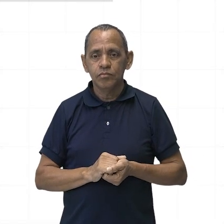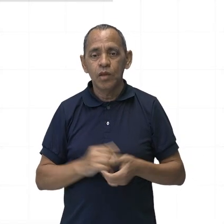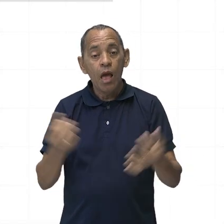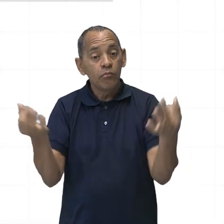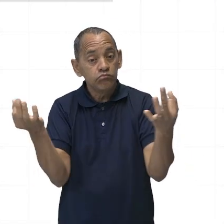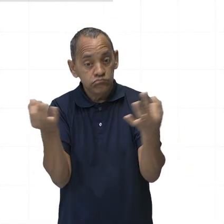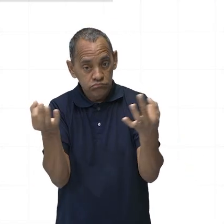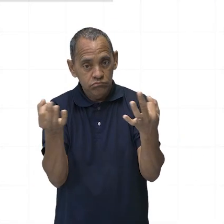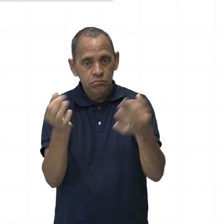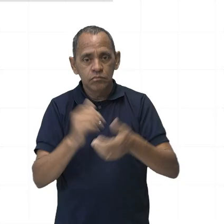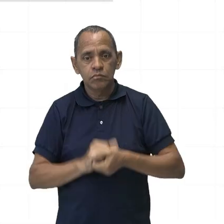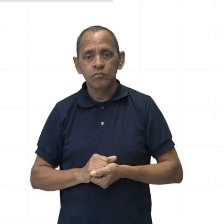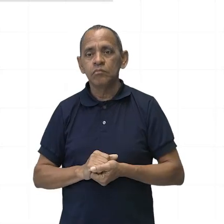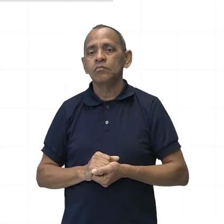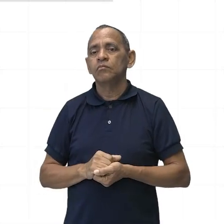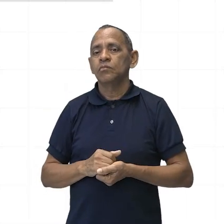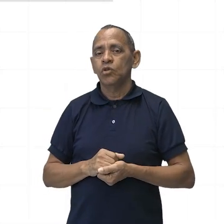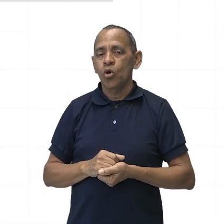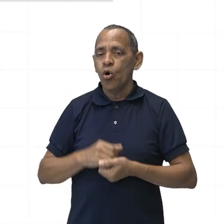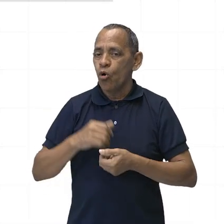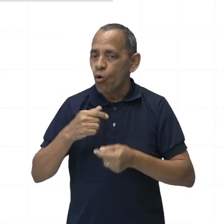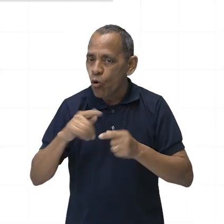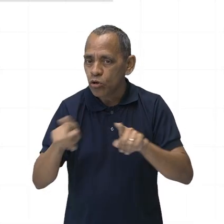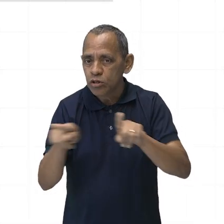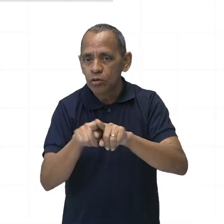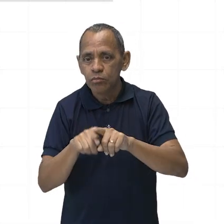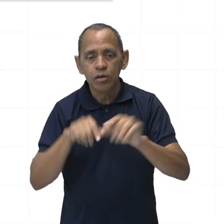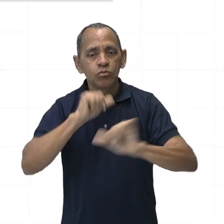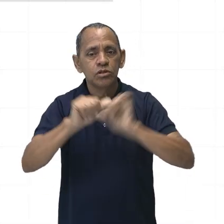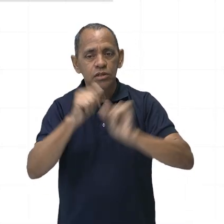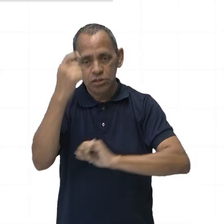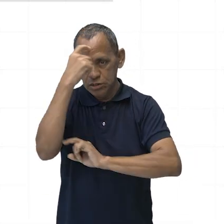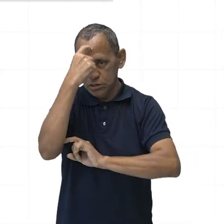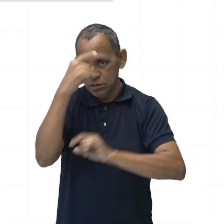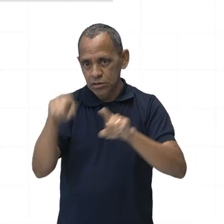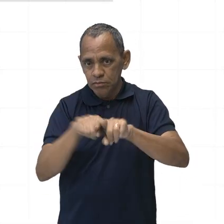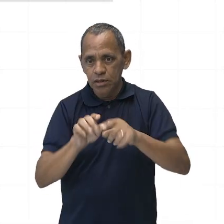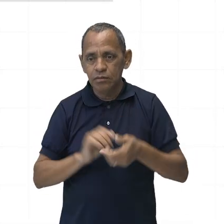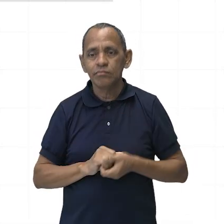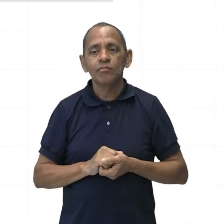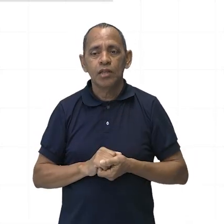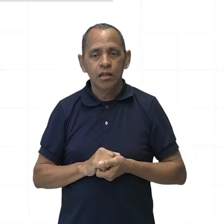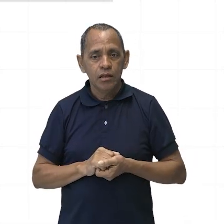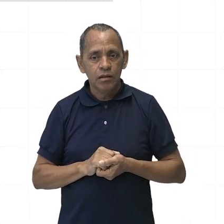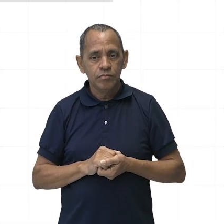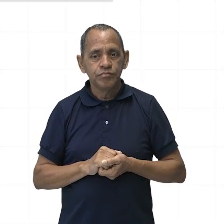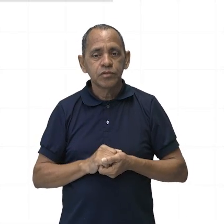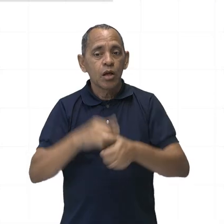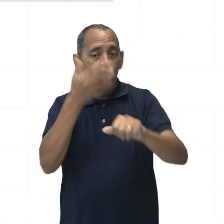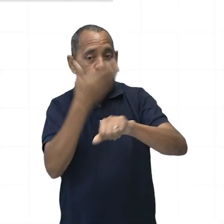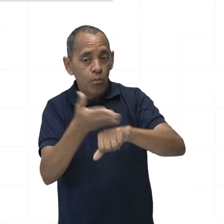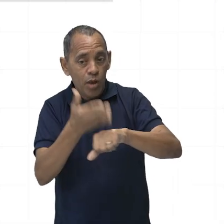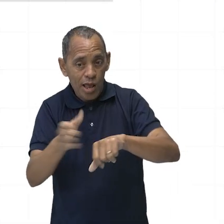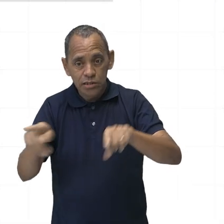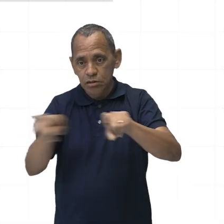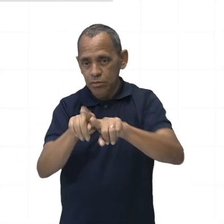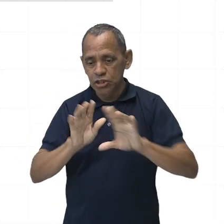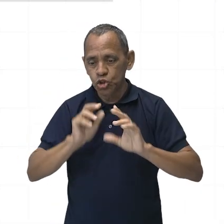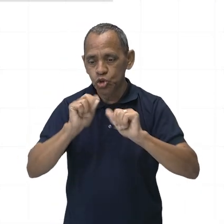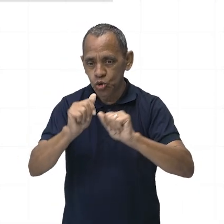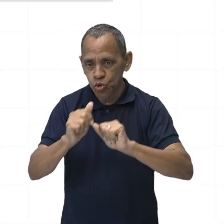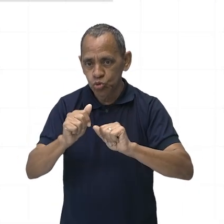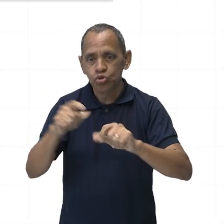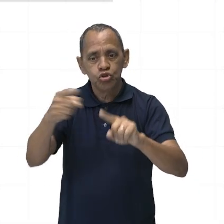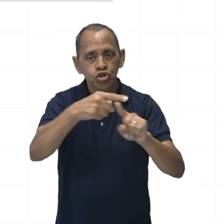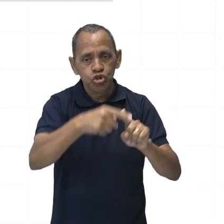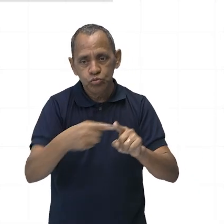agora. O budismo, que também é outra reforma do hinduísmo. Para o budismo, outra reforma do hinduísmo, todas as formas de vida